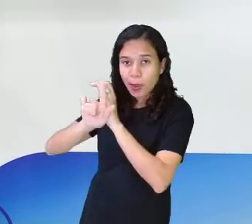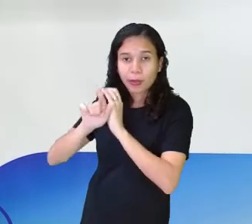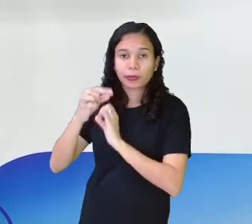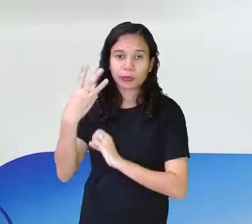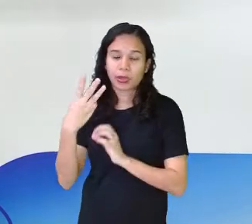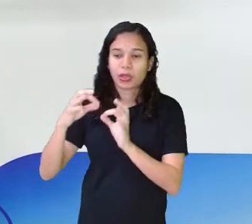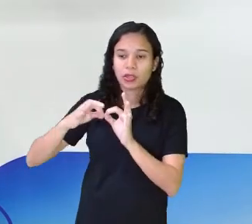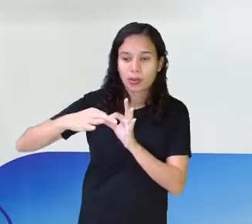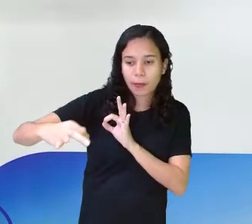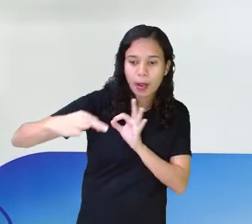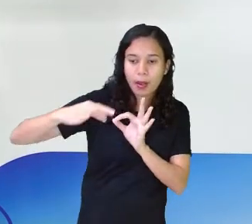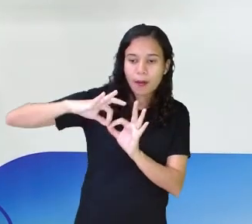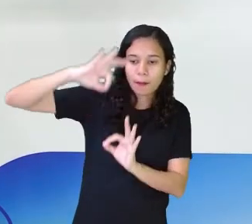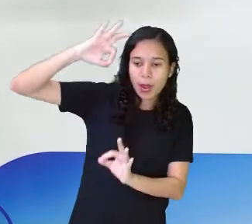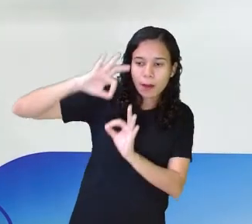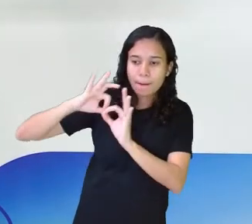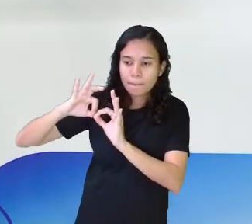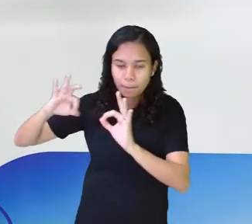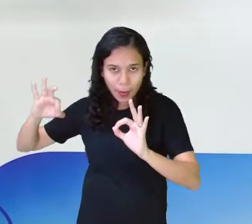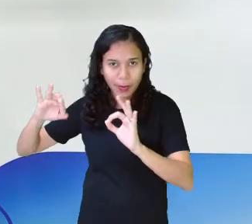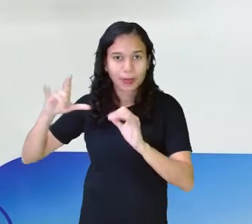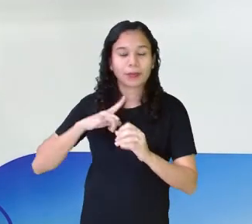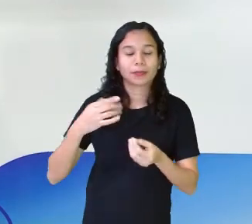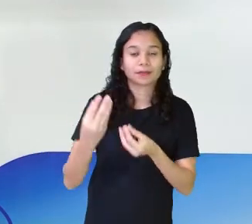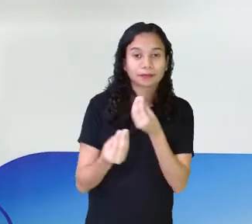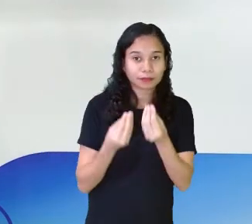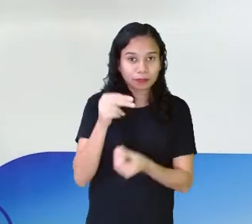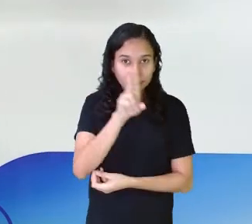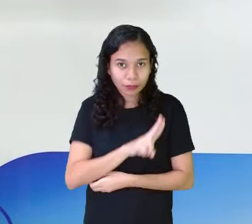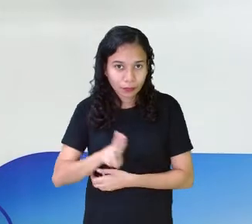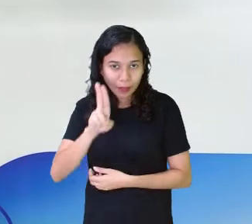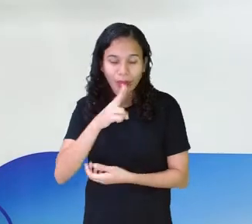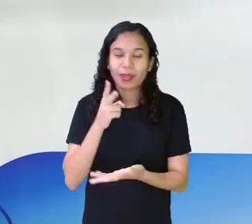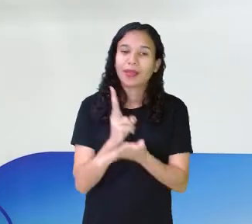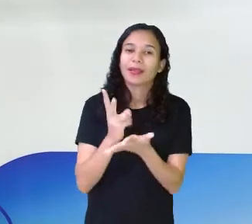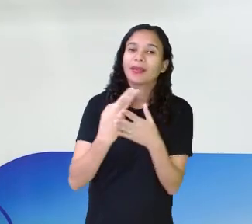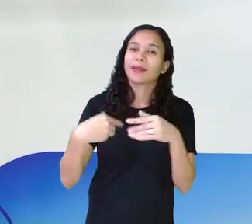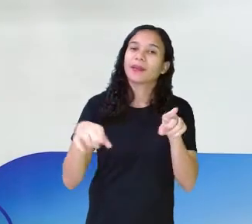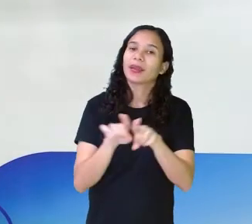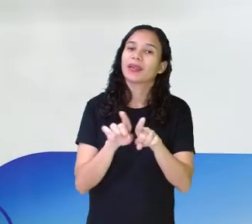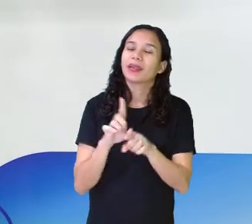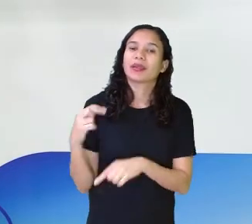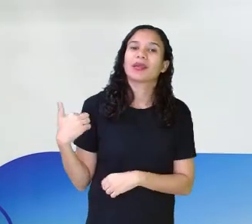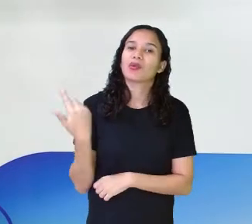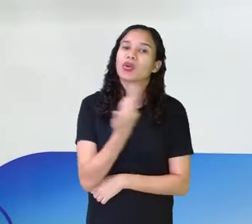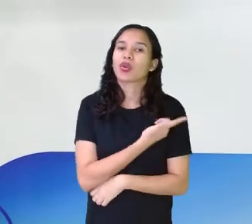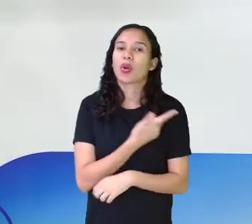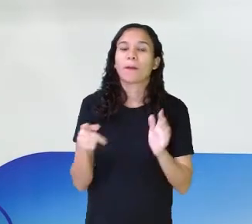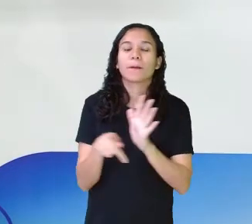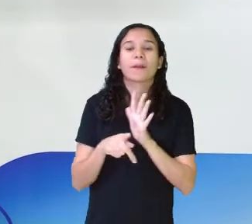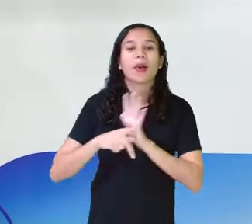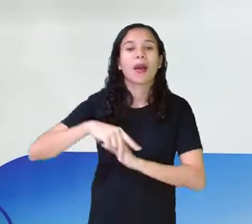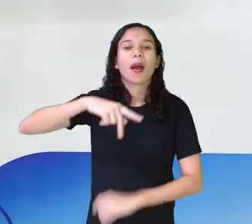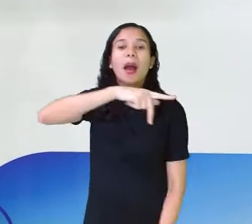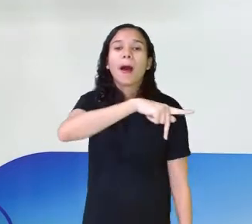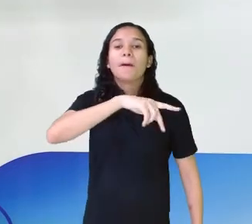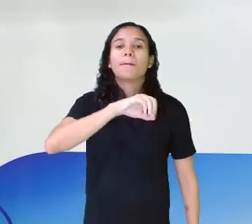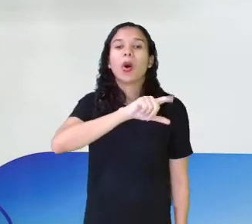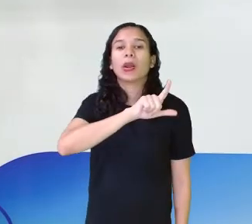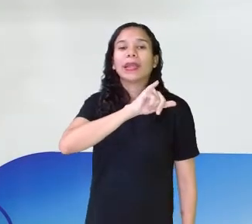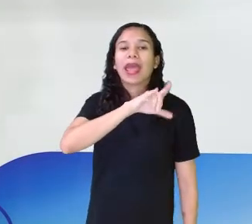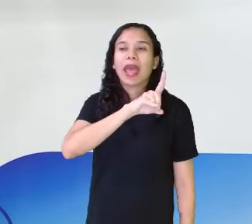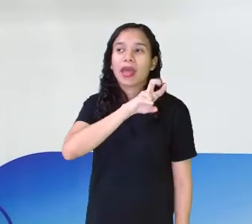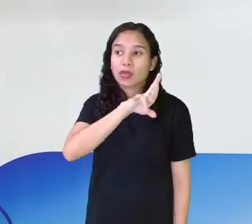3 dimensões. Aqui a gente tem os corpos arredondados e aqui a gente tem os nossos poliedros,